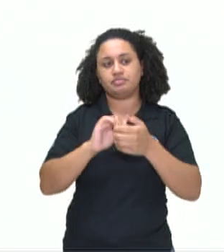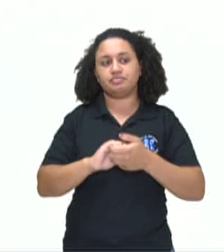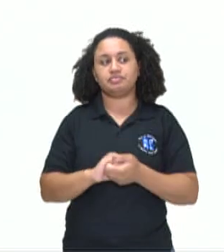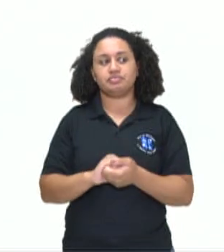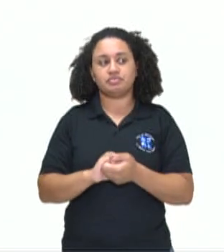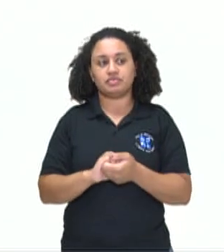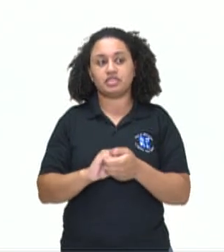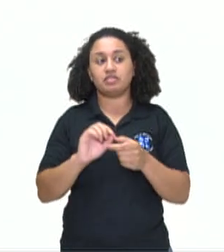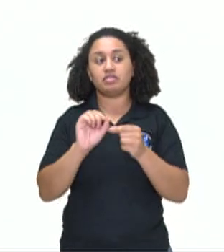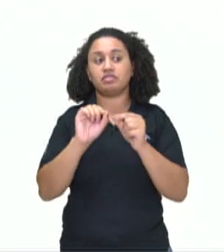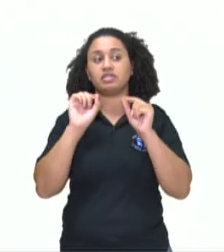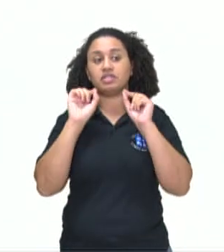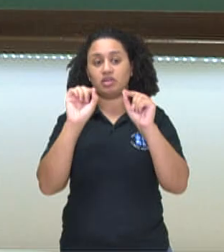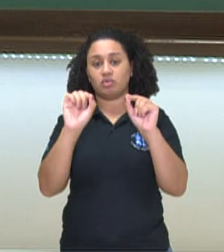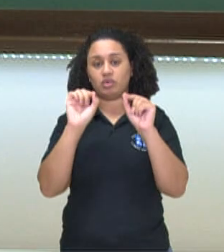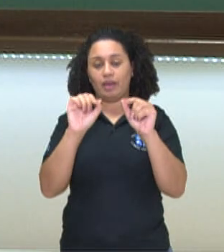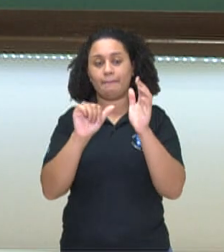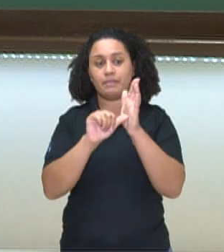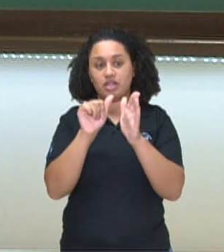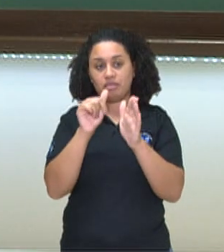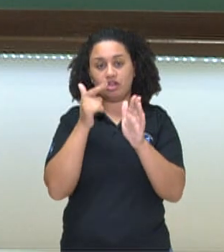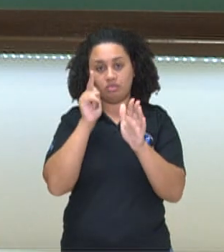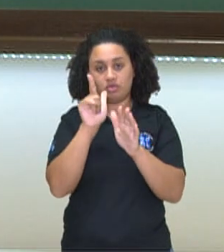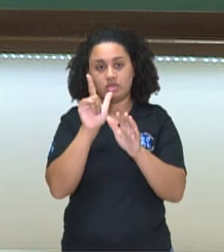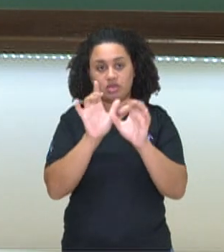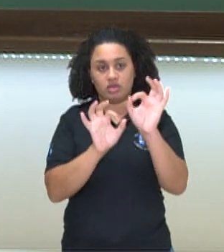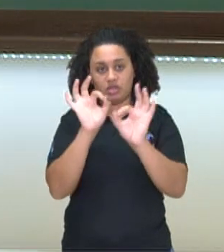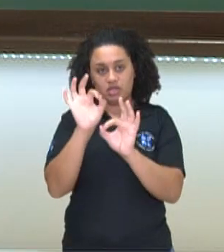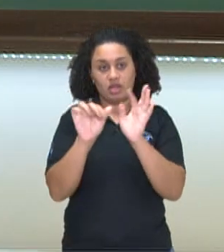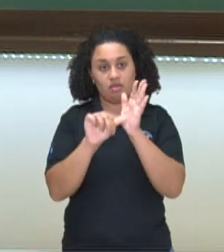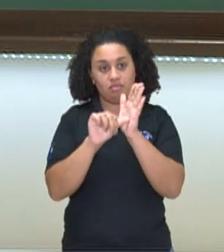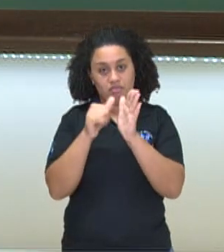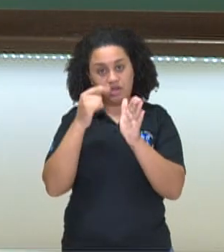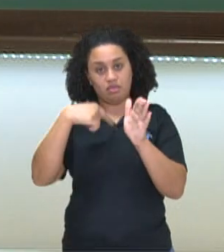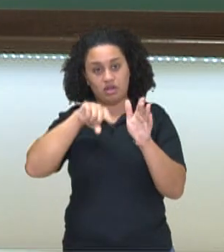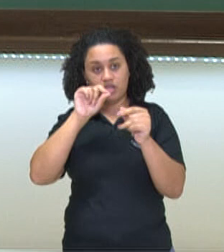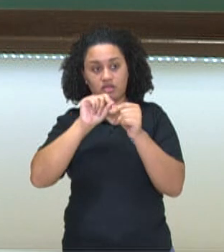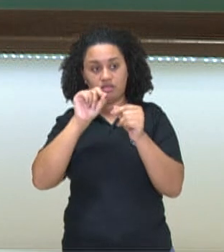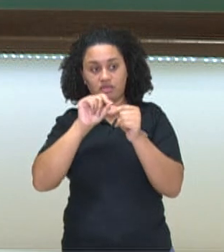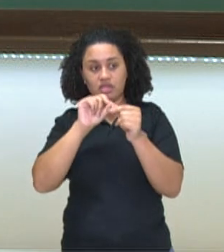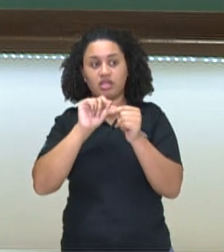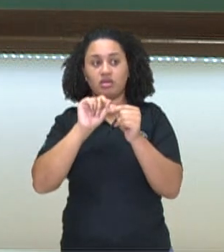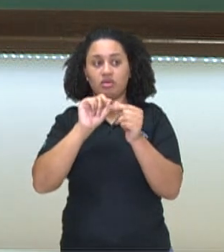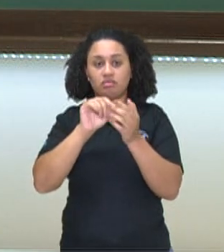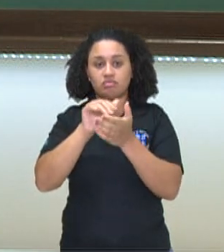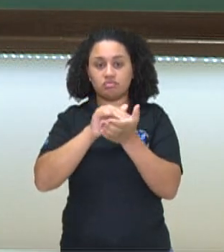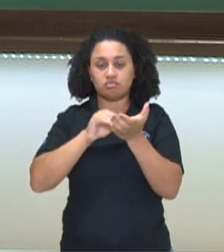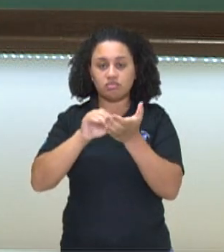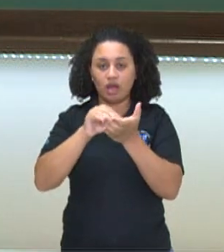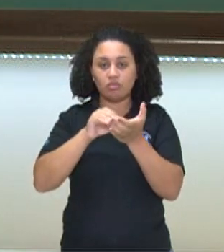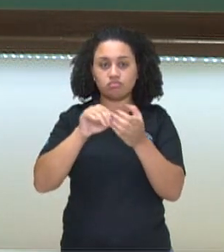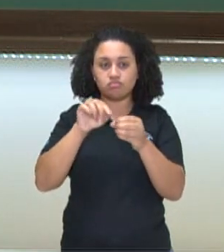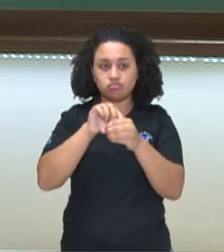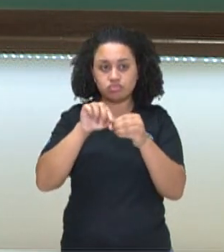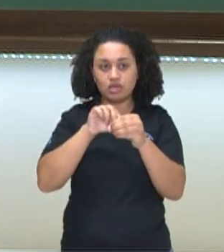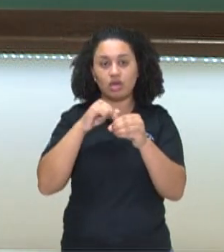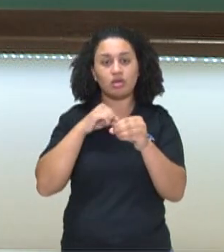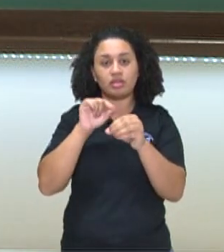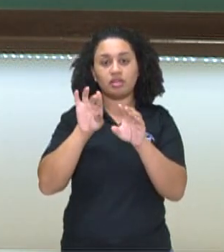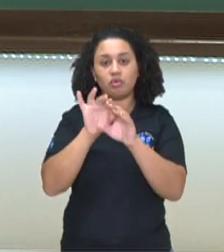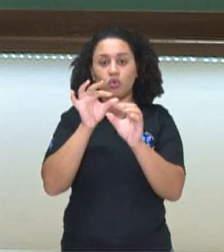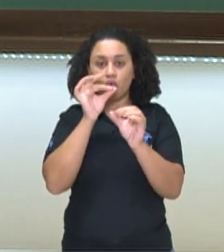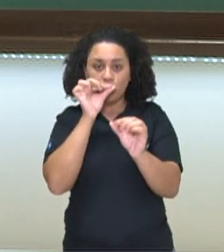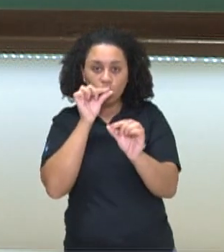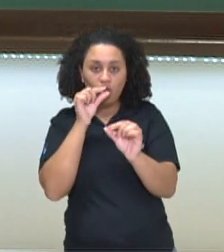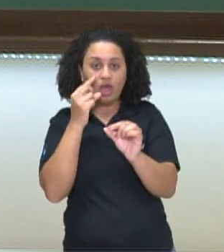Você vai fazer o que então? Primeira montagem. Vamos montar primeiro a tampa com o canudinho. Veja